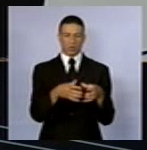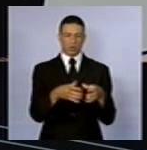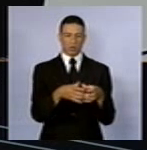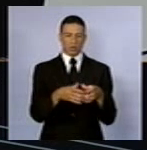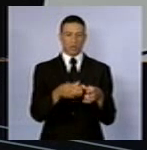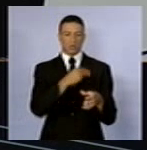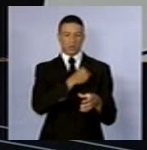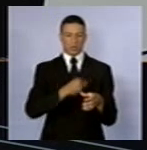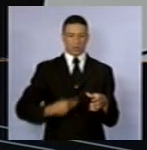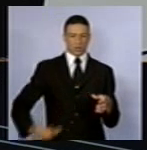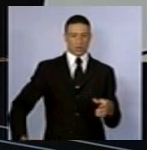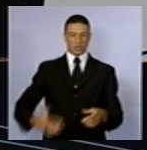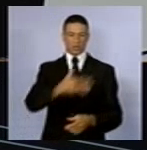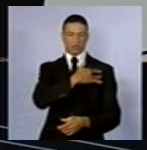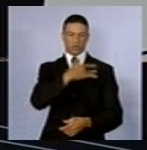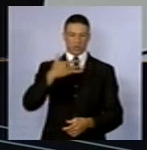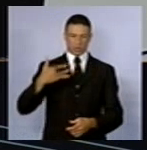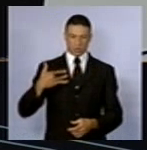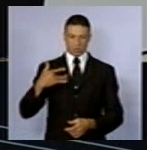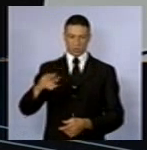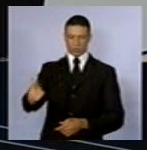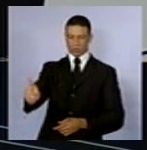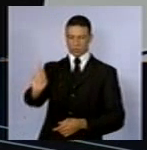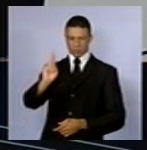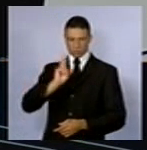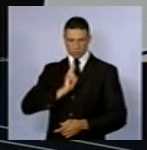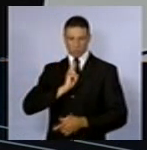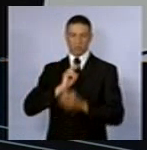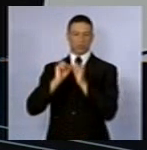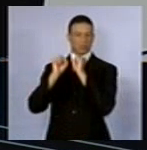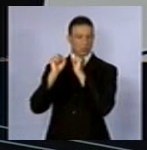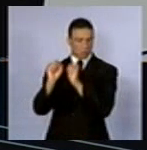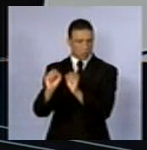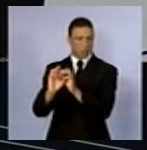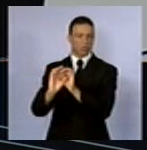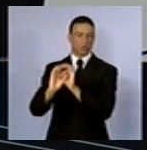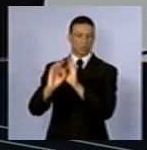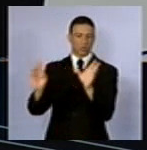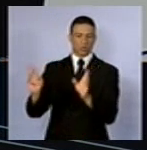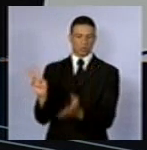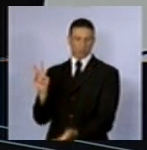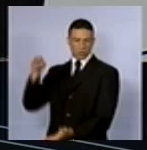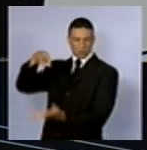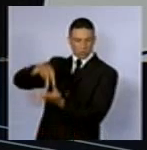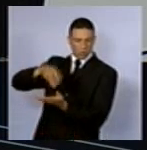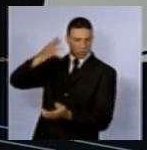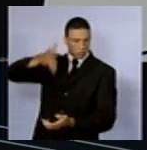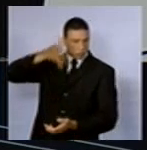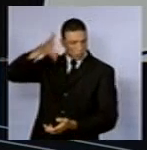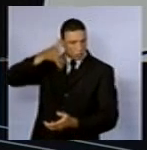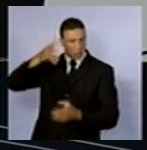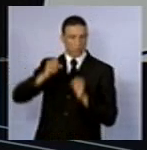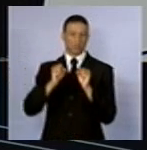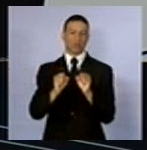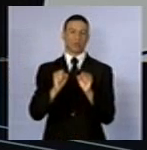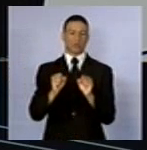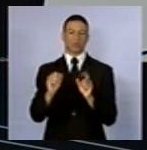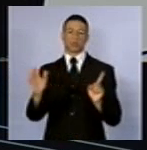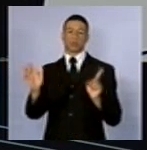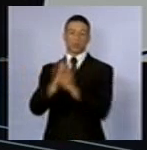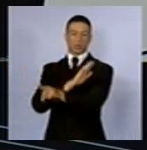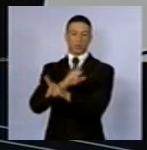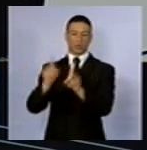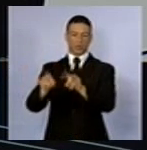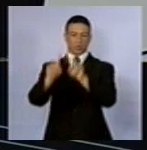Talvez a pessoa mais adequada a responder se tiver uma resposta fique à vontade a voltar ao microfone mas deixa aí a pergunta para